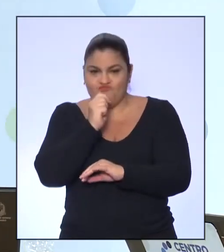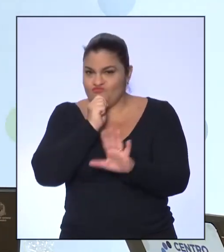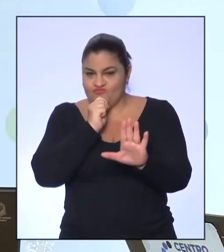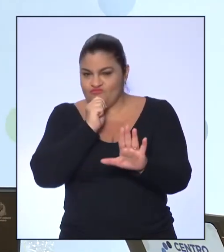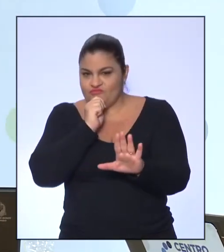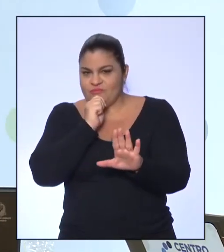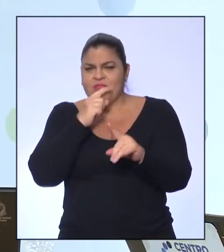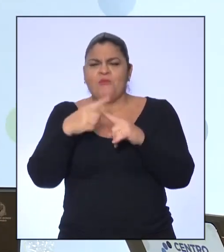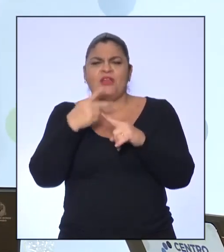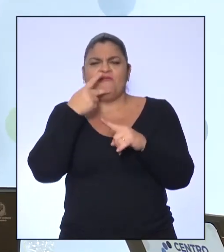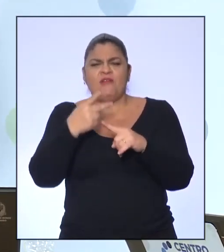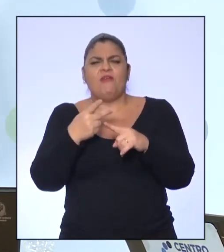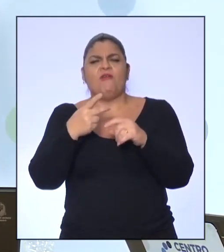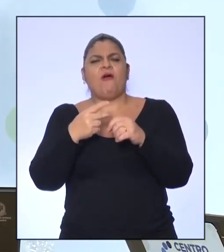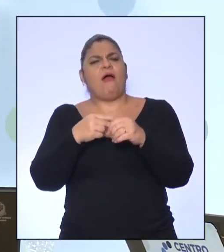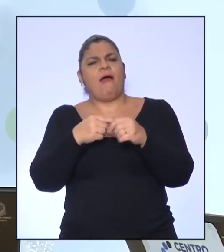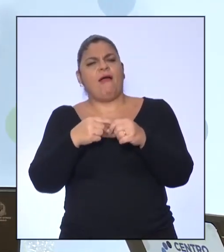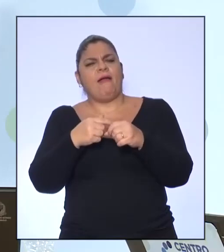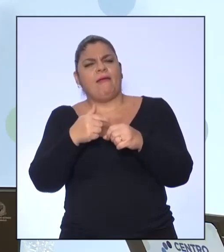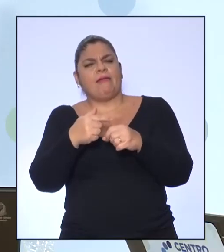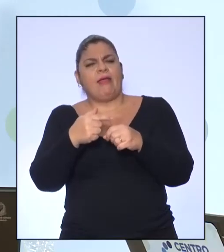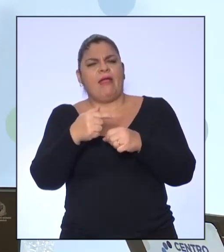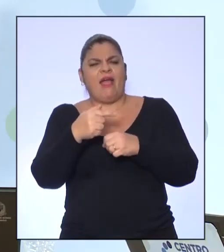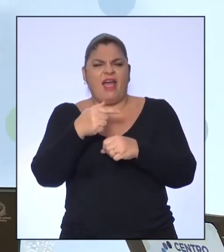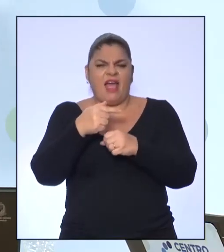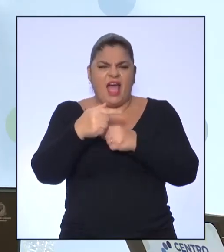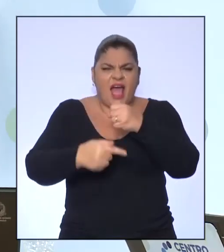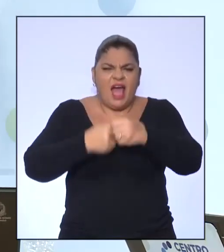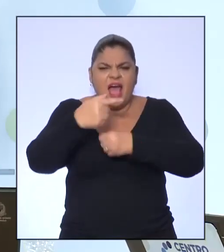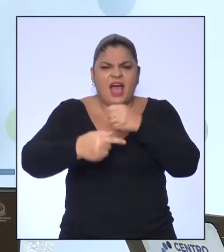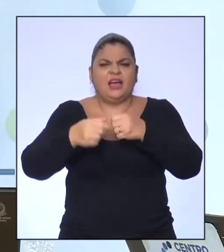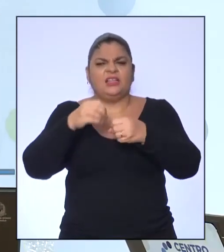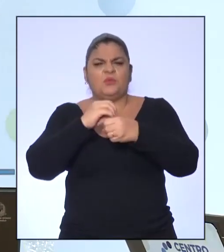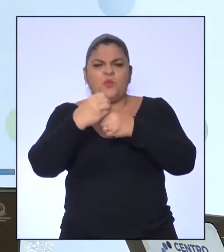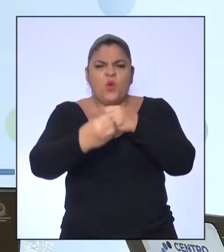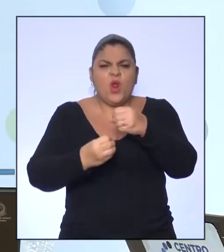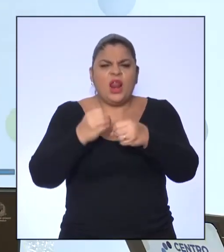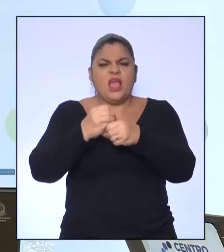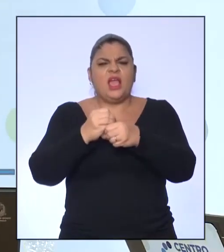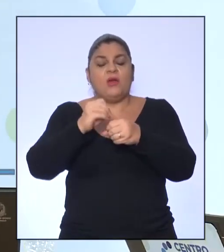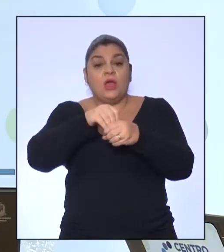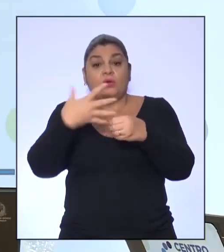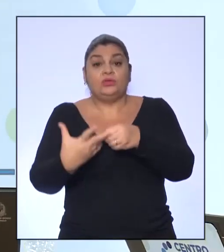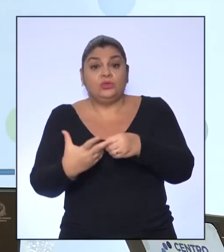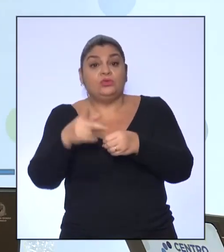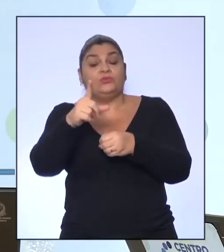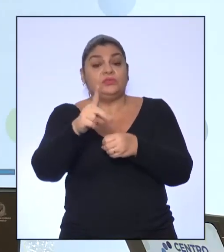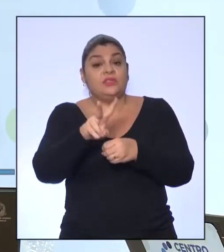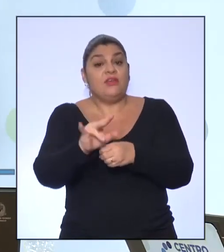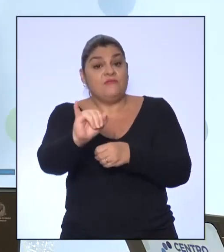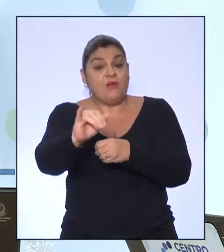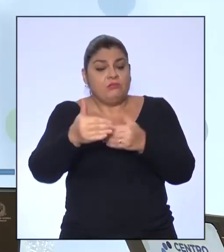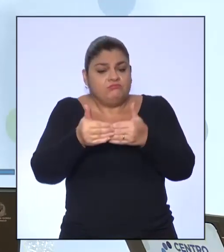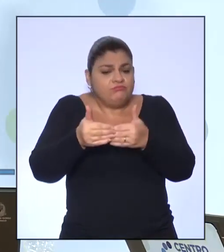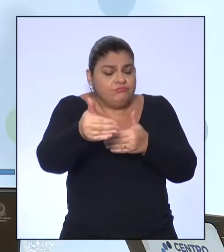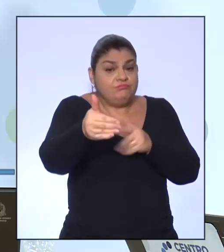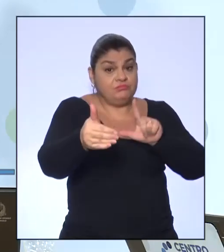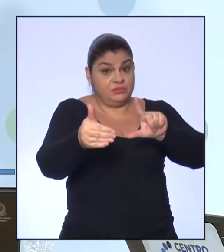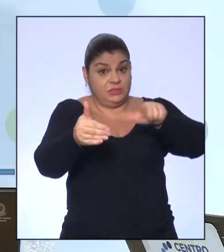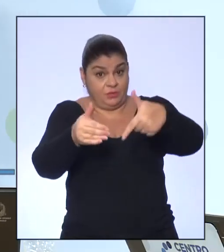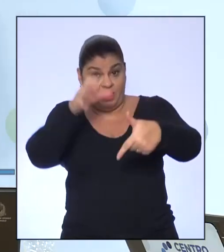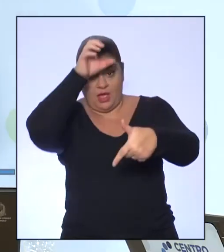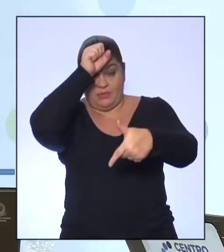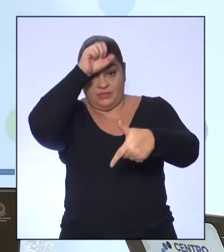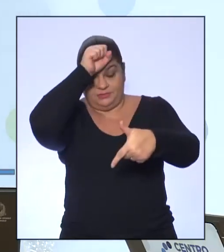falar em átomos, né? Moléculas, conteúdo que vocês vão ter lá para frente. Eu vou